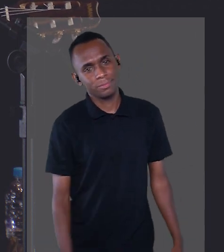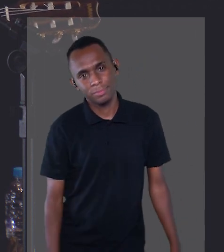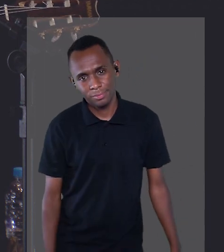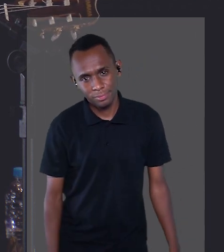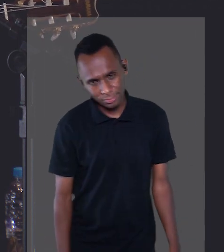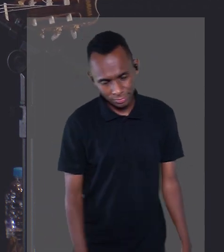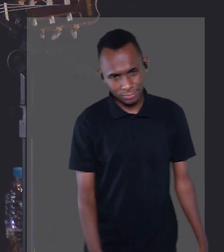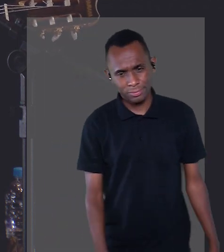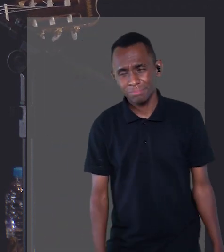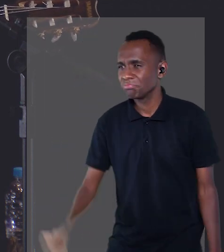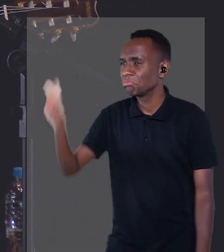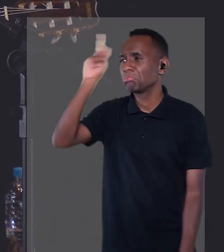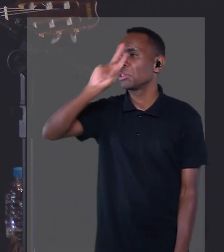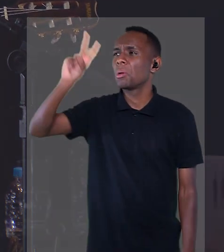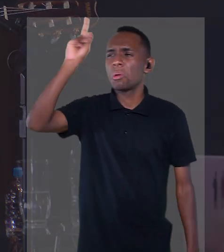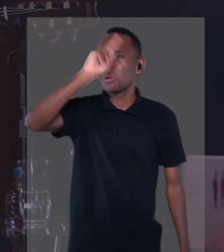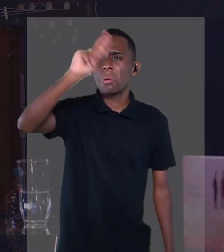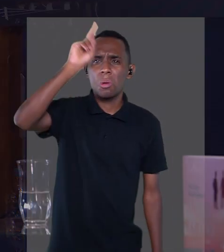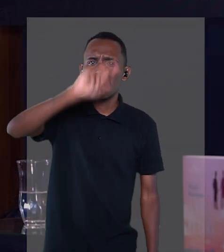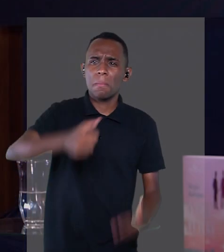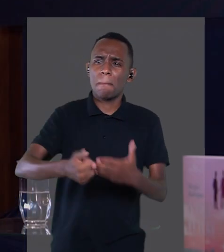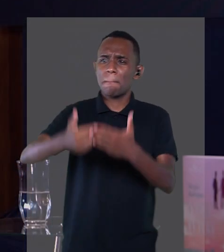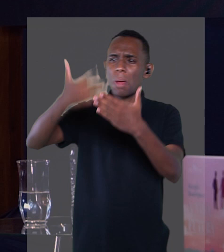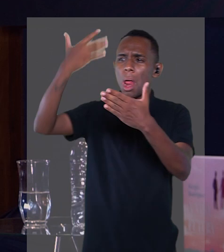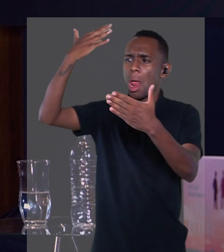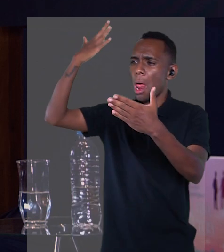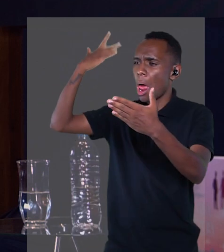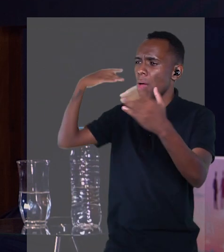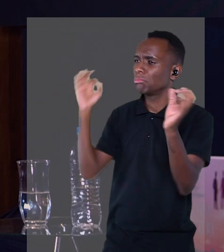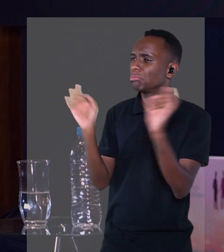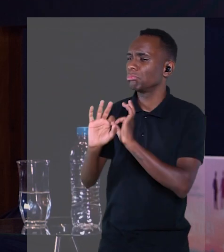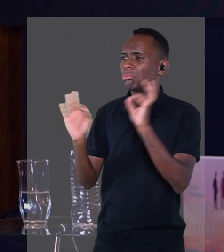Nem se recorda,